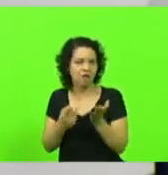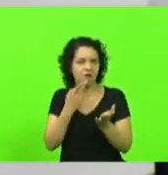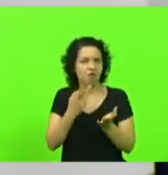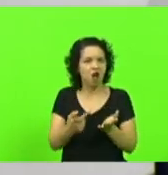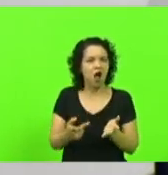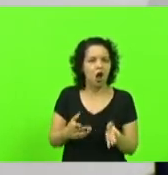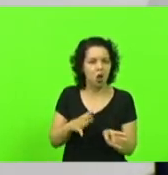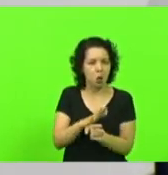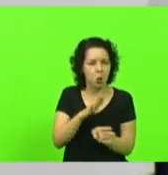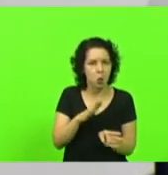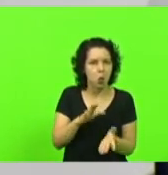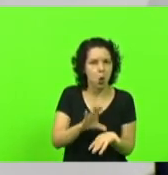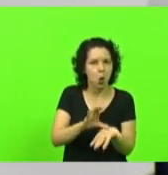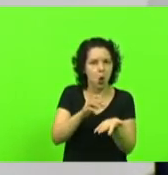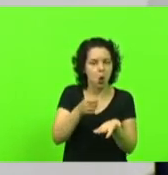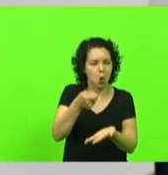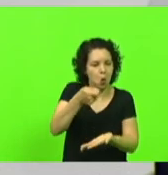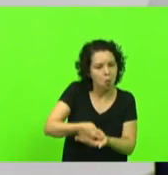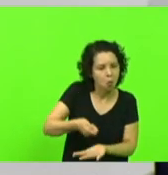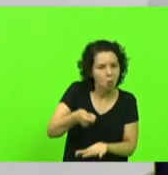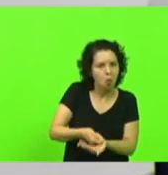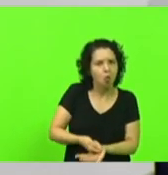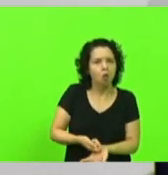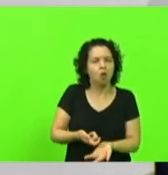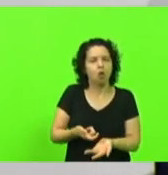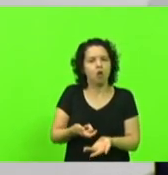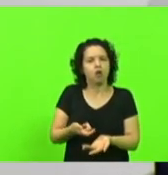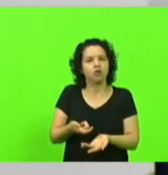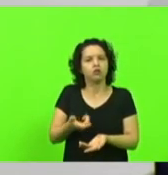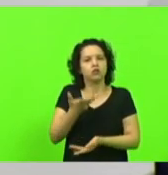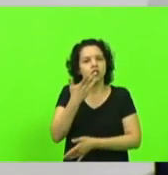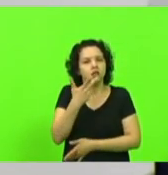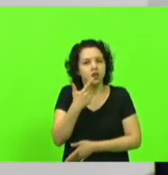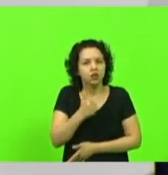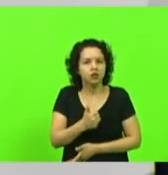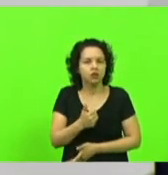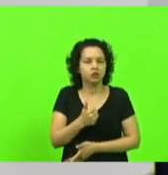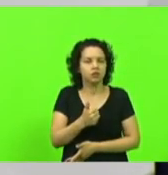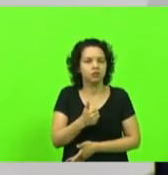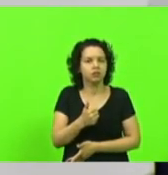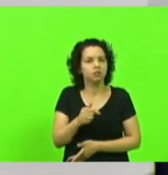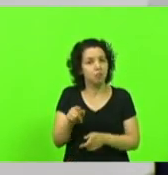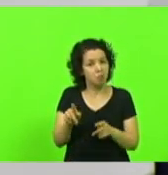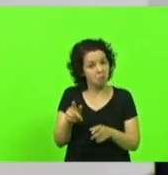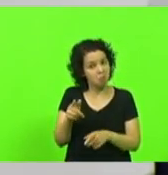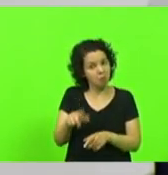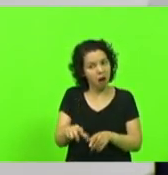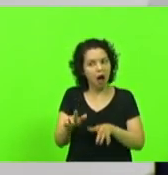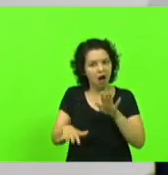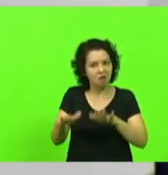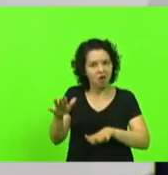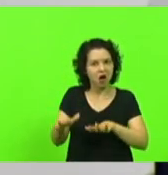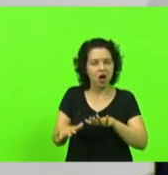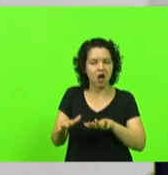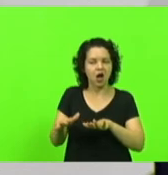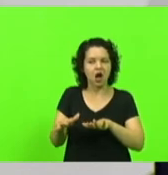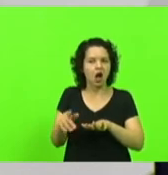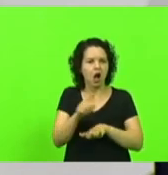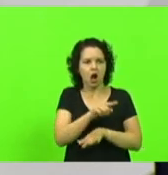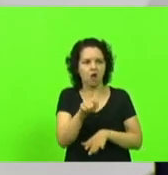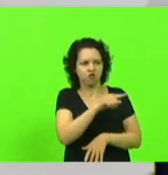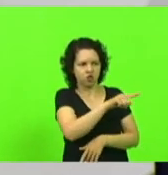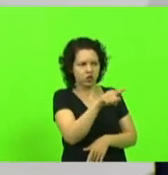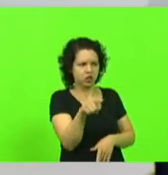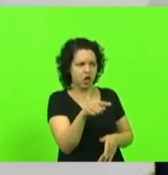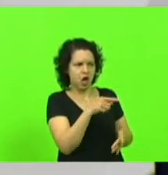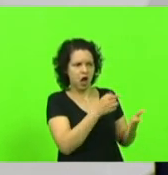impondo restrições às crianças. Mas, quando também lhes convém, chamam os outros de negacionistas. Não, eu quero